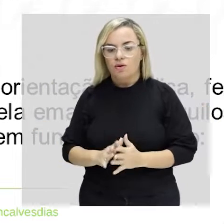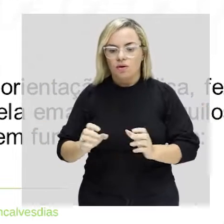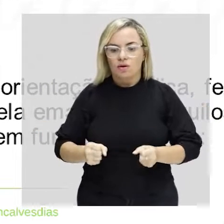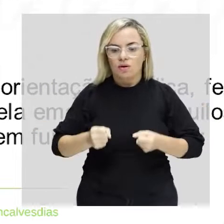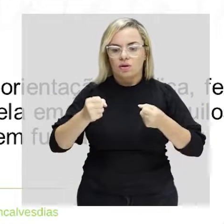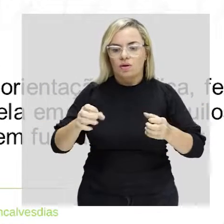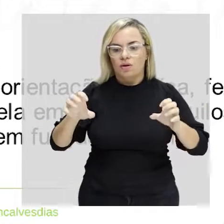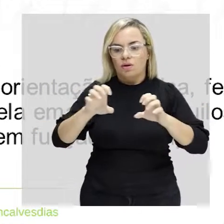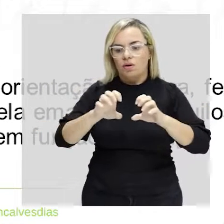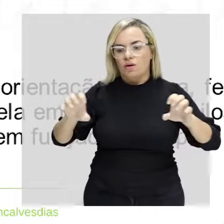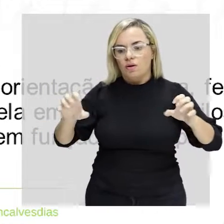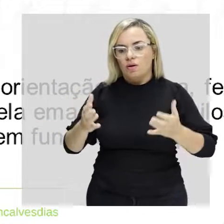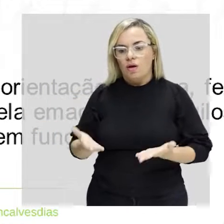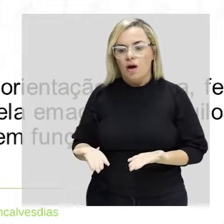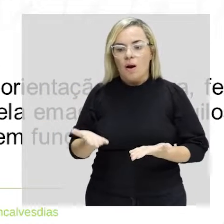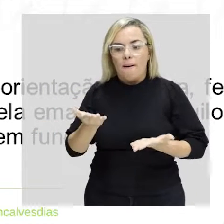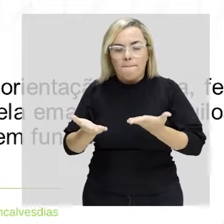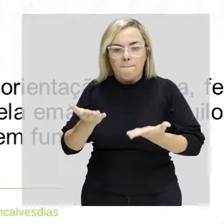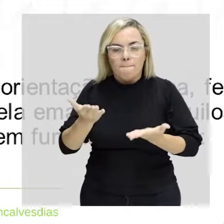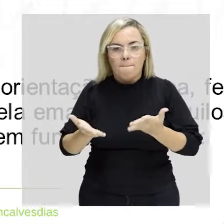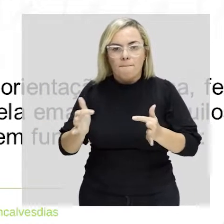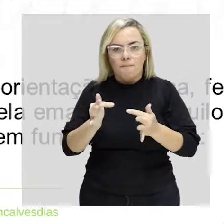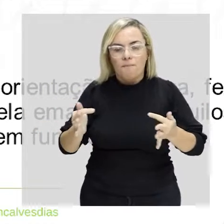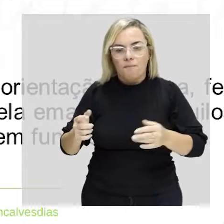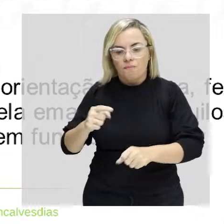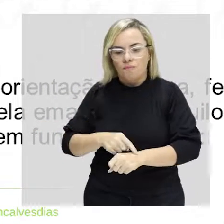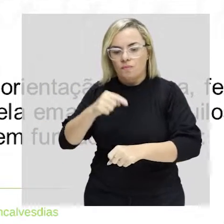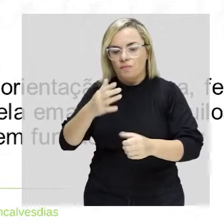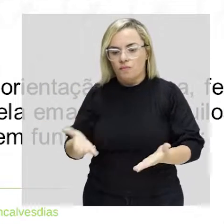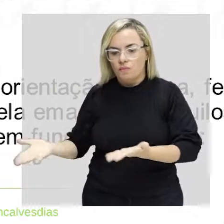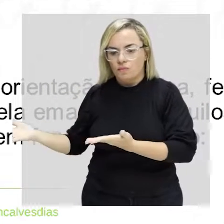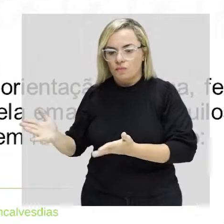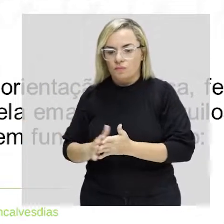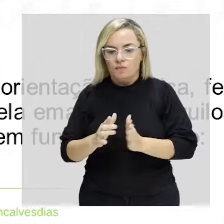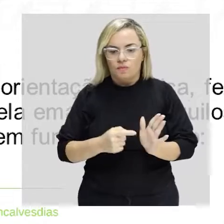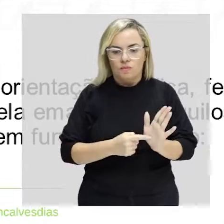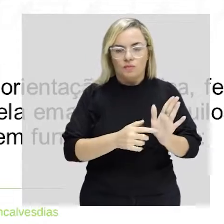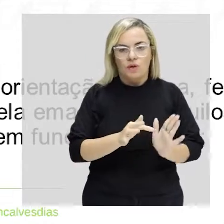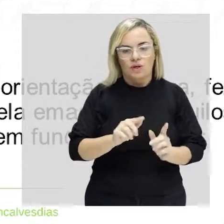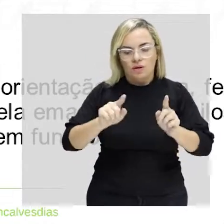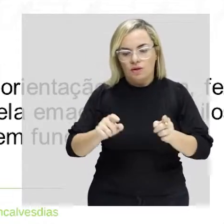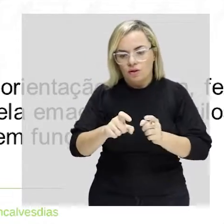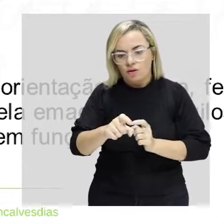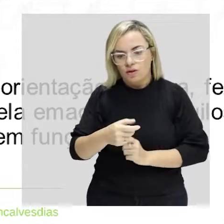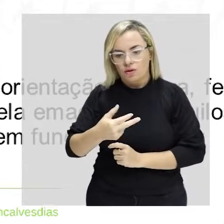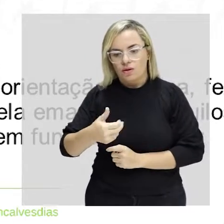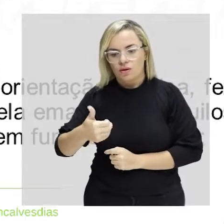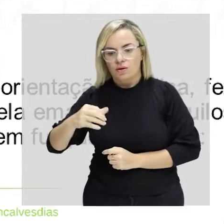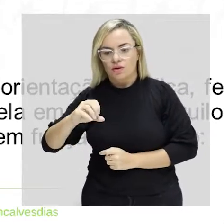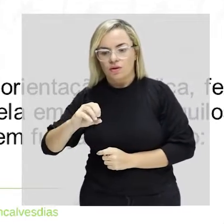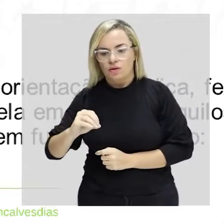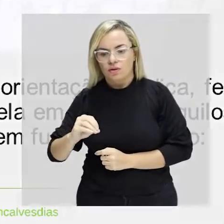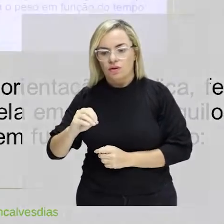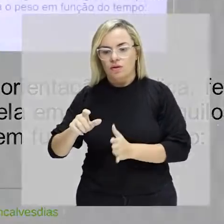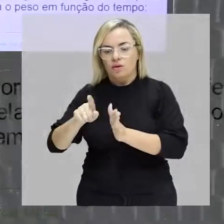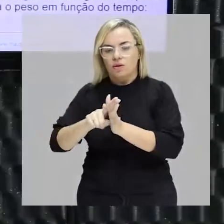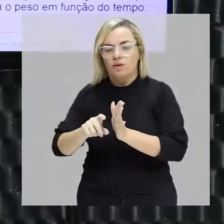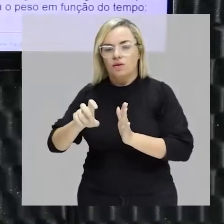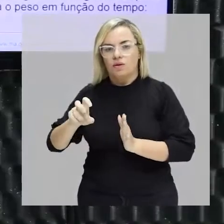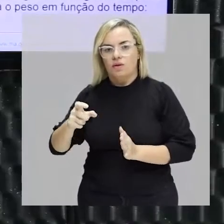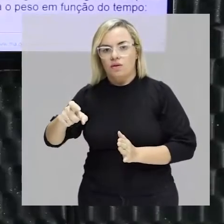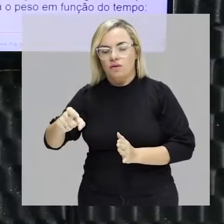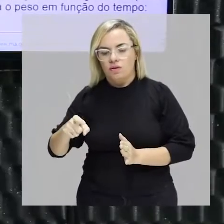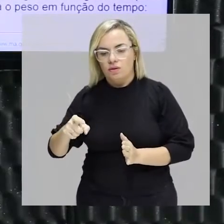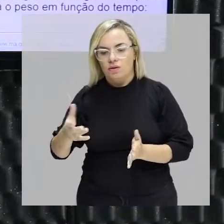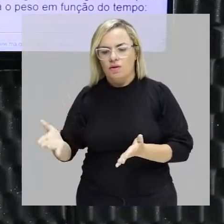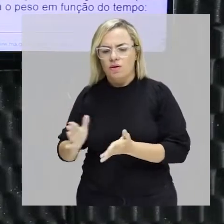do tempo. Que equação é essa? Olha só como ela se apresenta. F de x igual a 180 menos 5 vezes